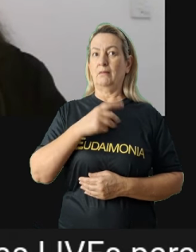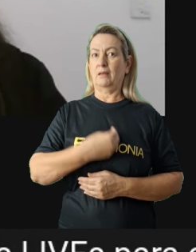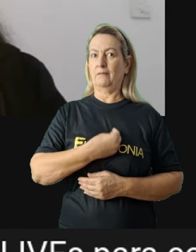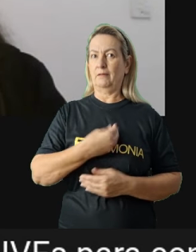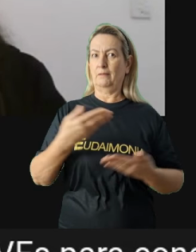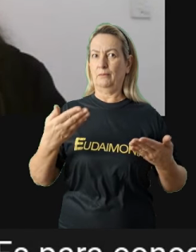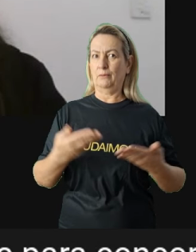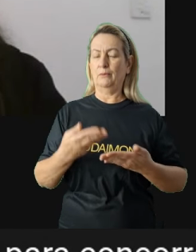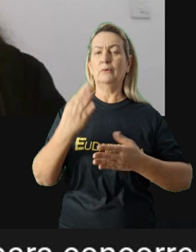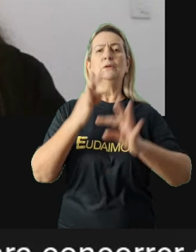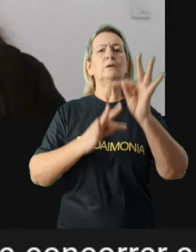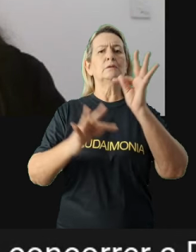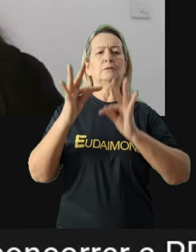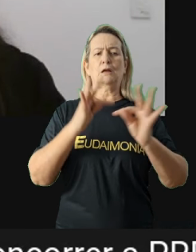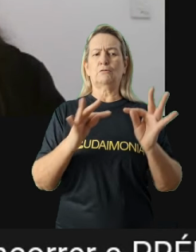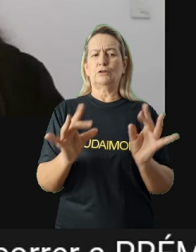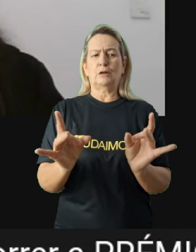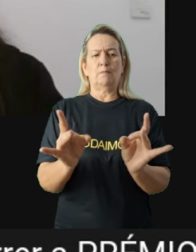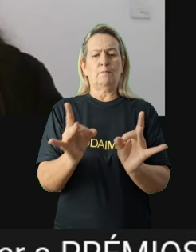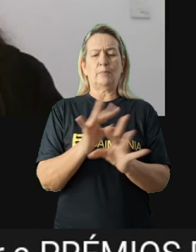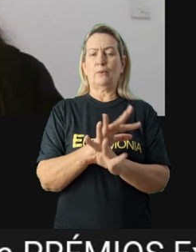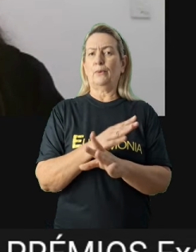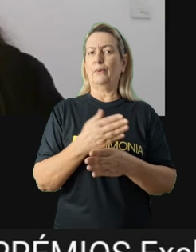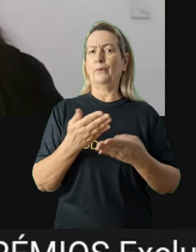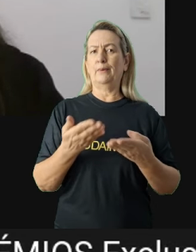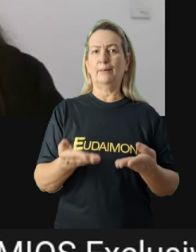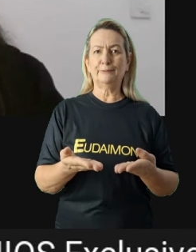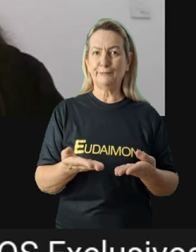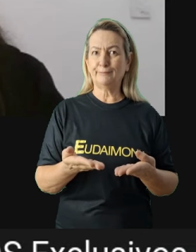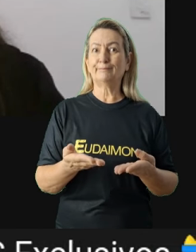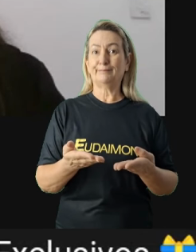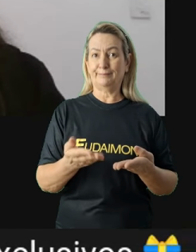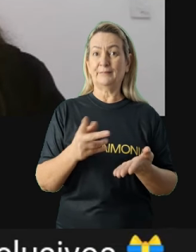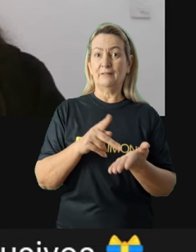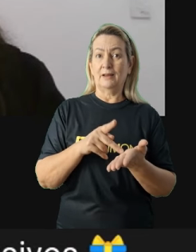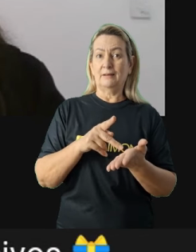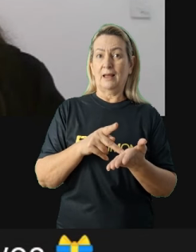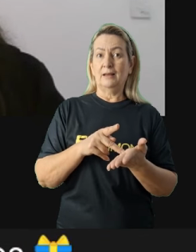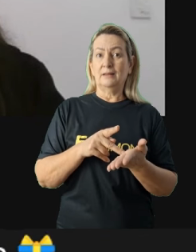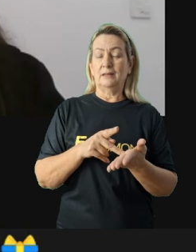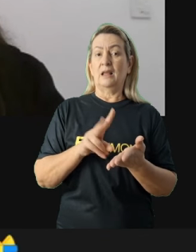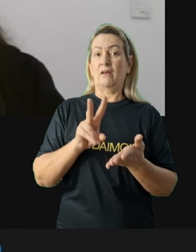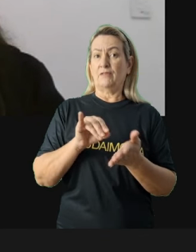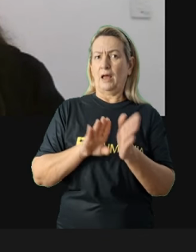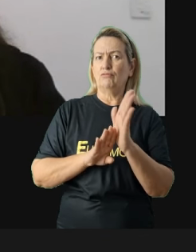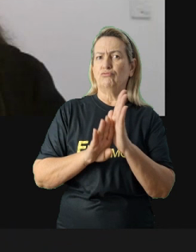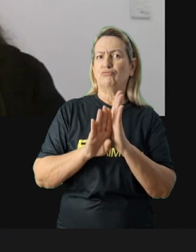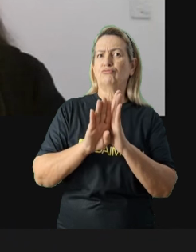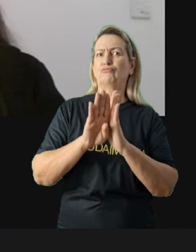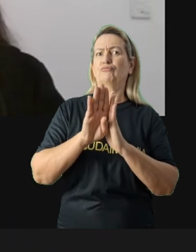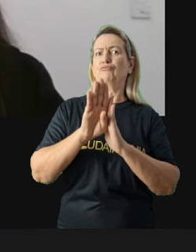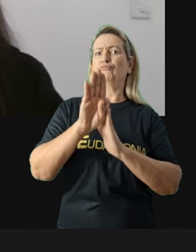a realidade que a gente tenha é de que a tecnologia está aí e vai ser